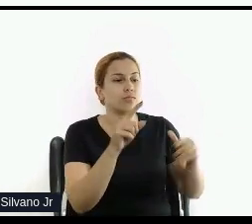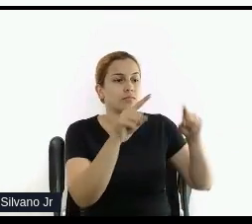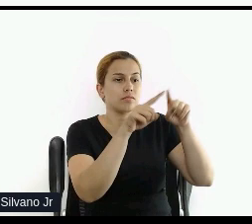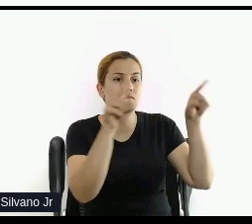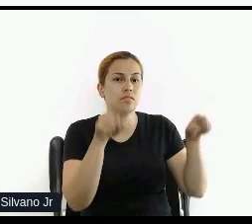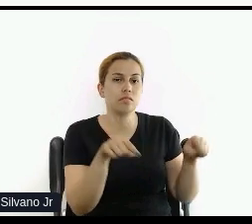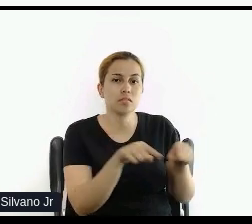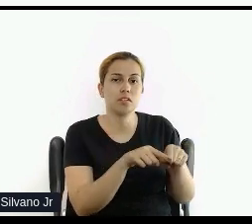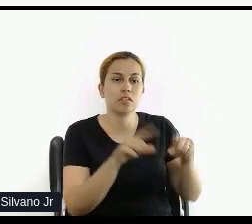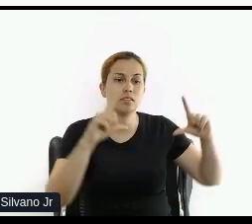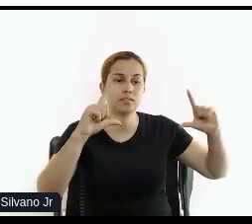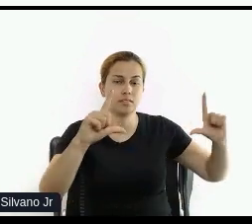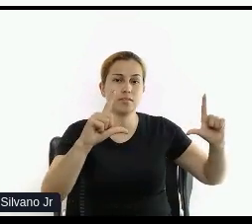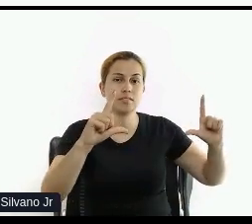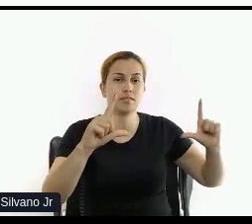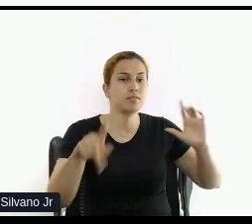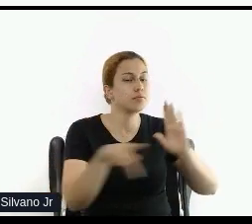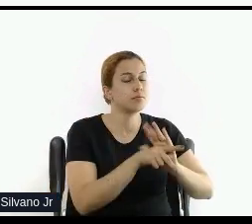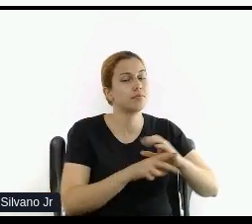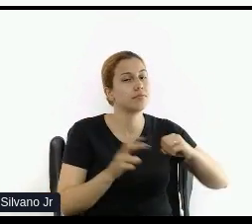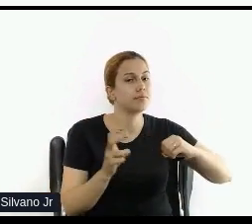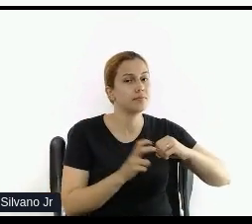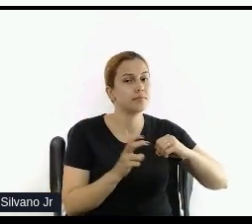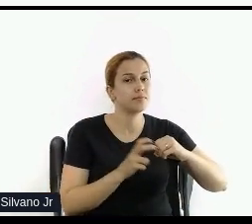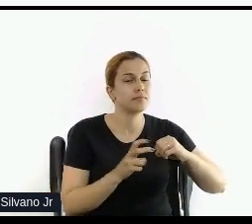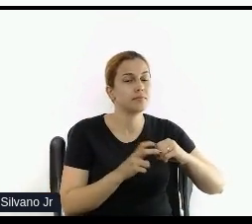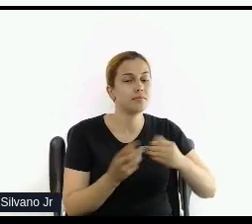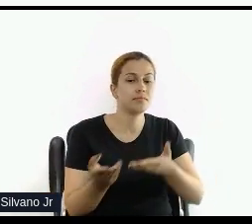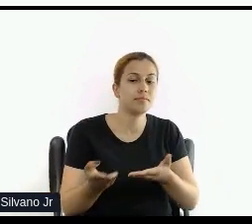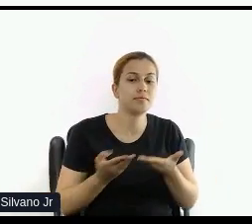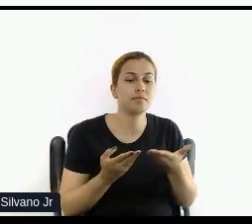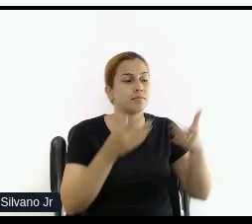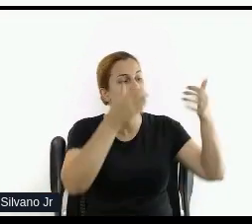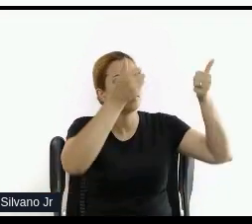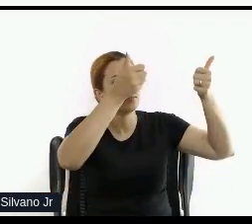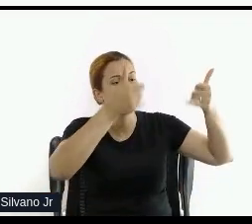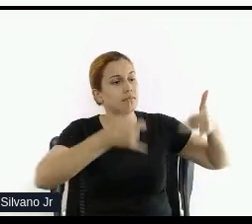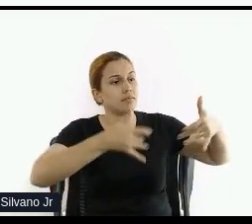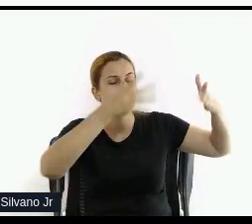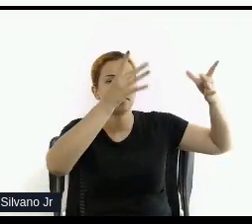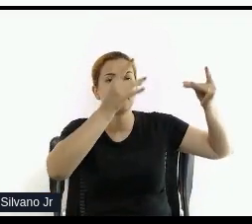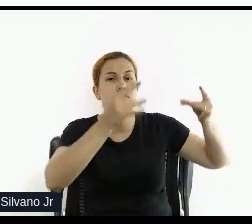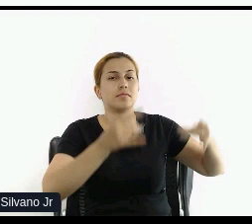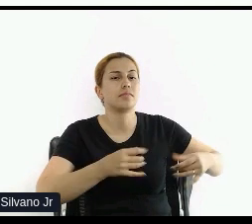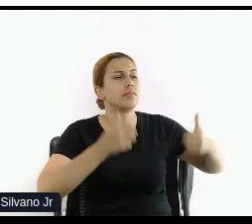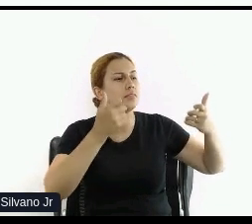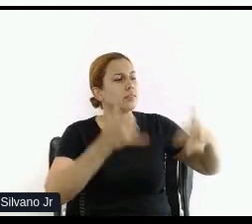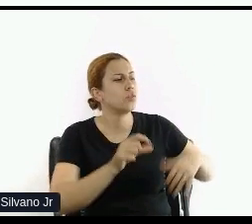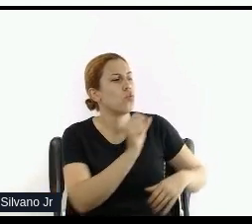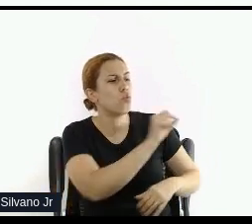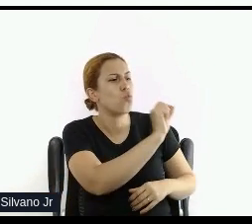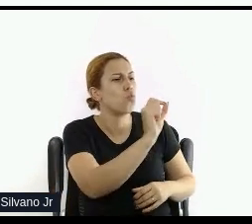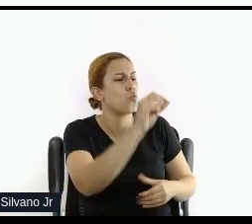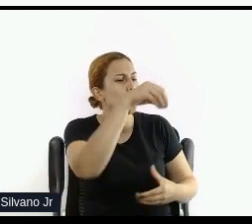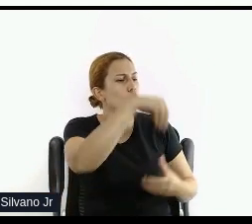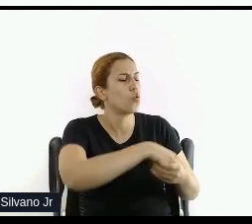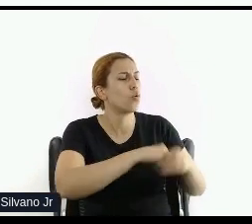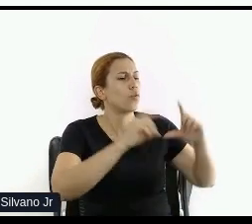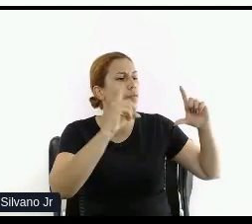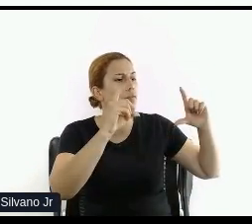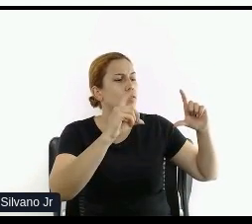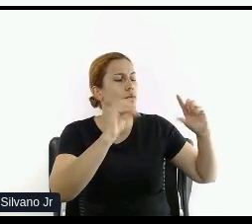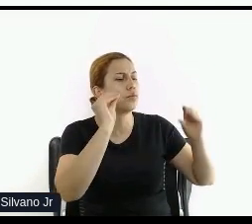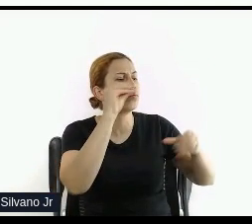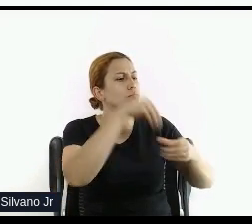meu modelo do chat GPT e pedindo para ele gerar uma descrição dela, dizer o que é que existe ali dentro dessa imagem, né? Como